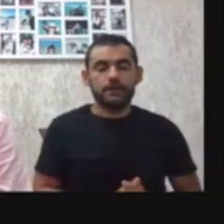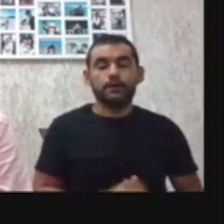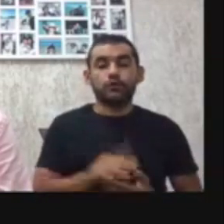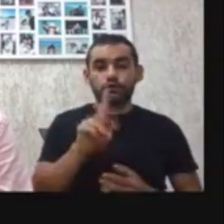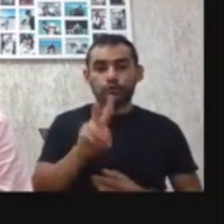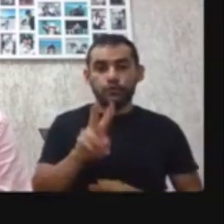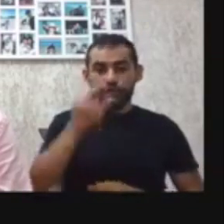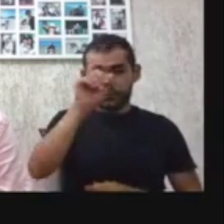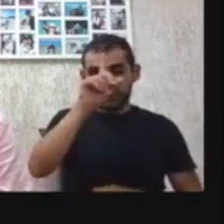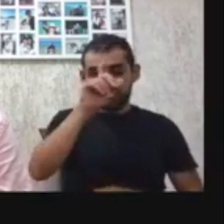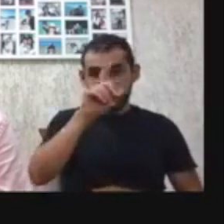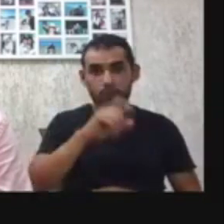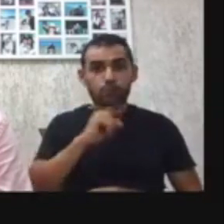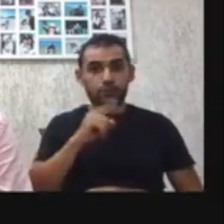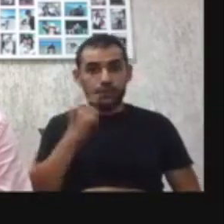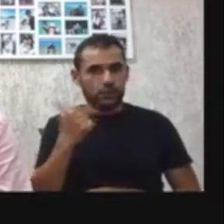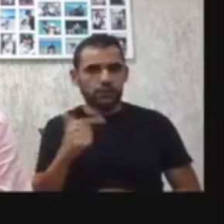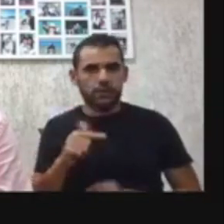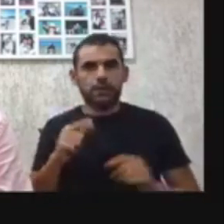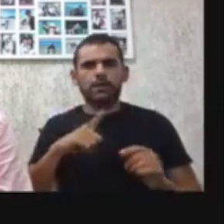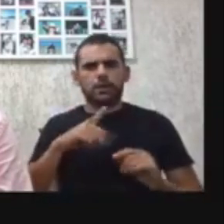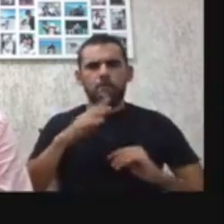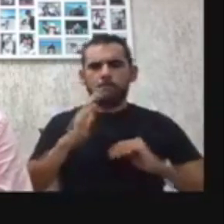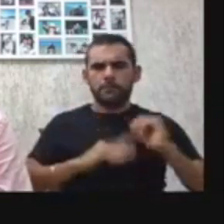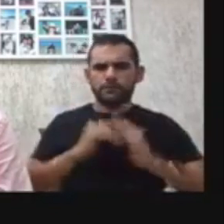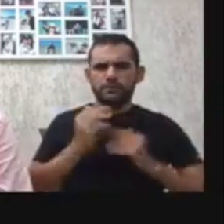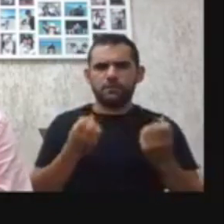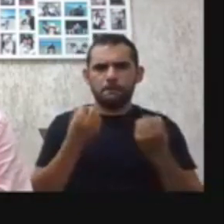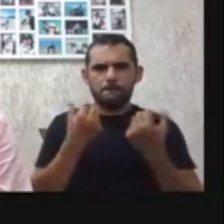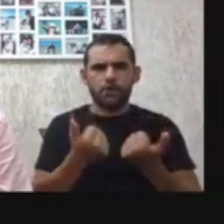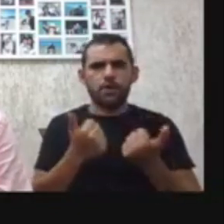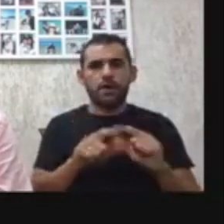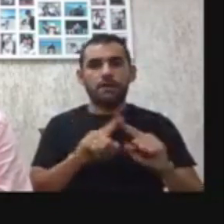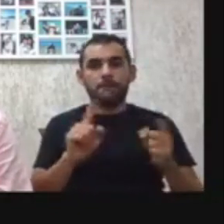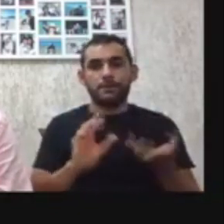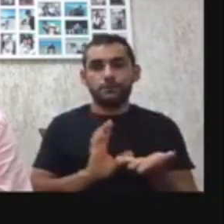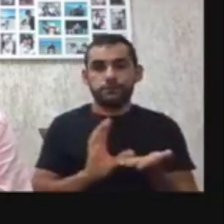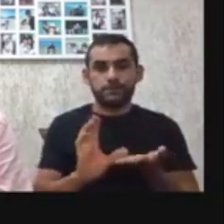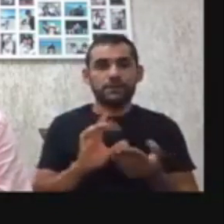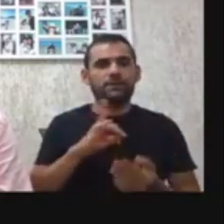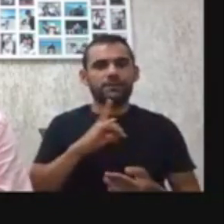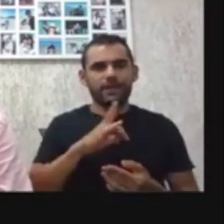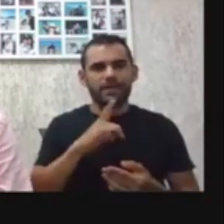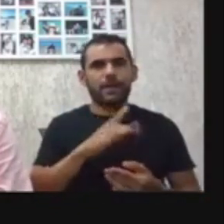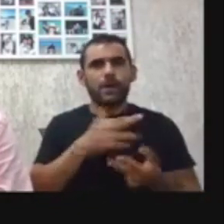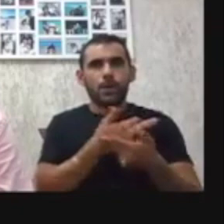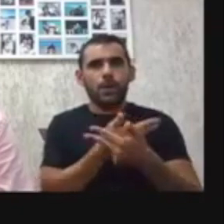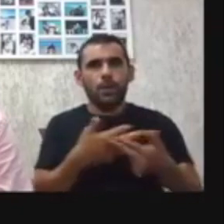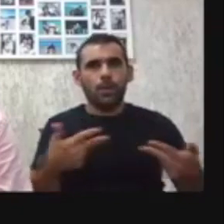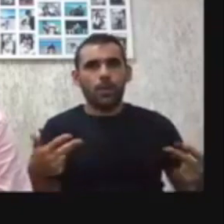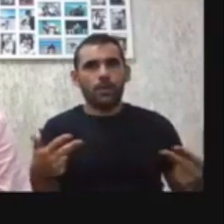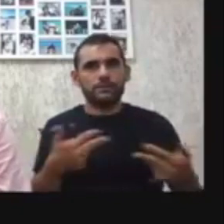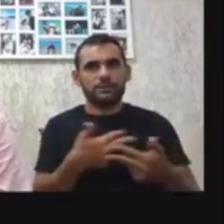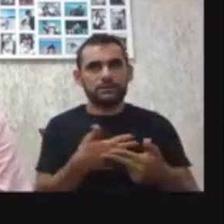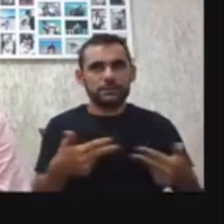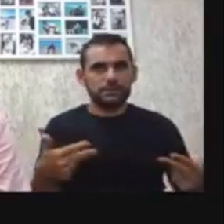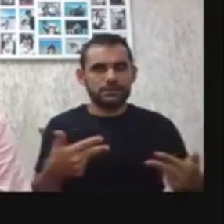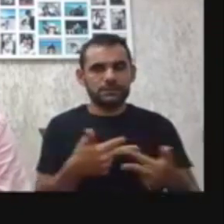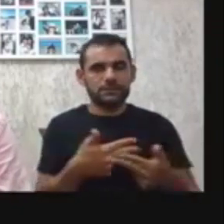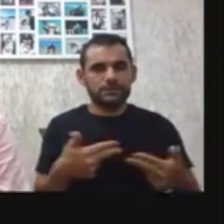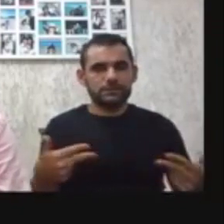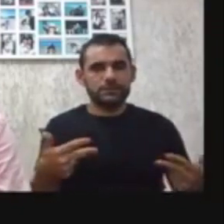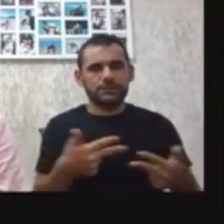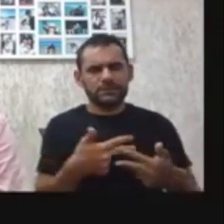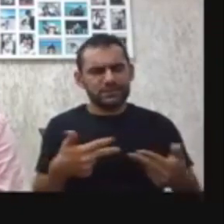que tem bons profissionais e o custo é altíssimo. Mas, infelizmente, ali tem coisas ali dentro que a gente não consegue aí